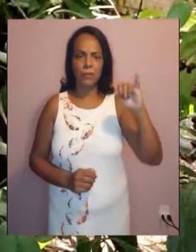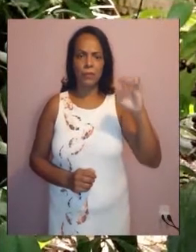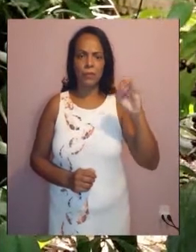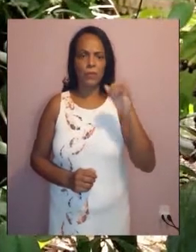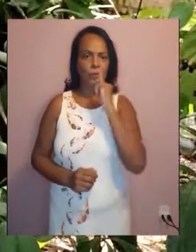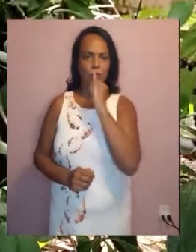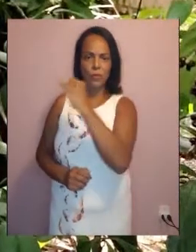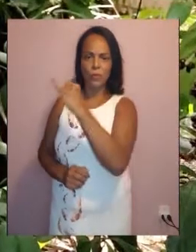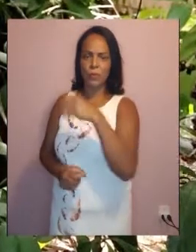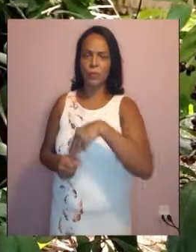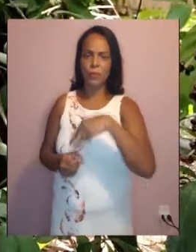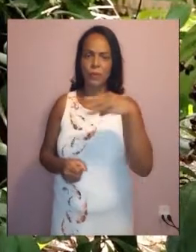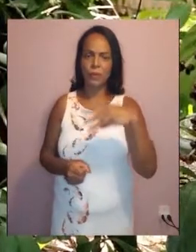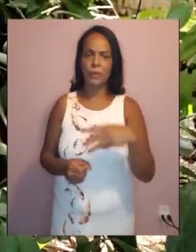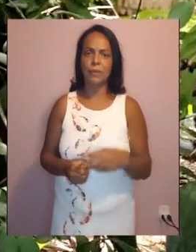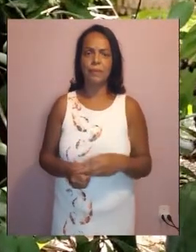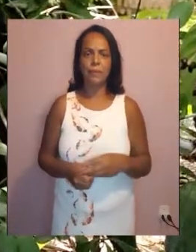quarta-feira,